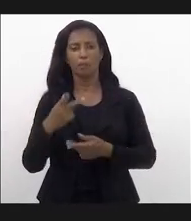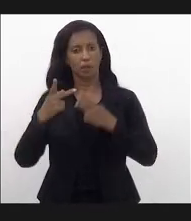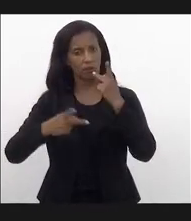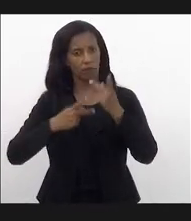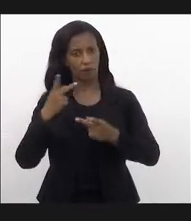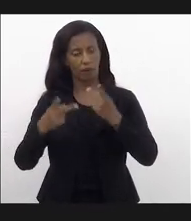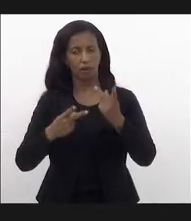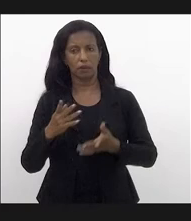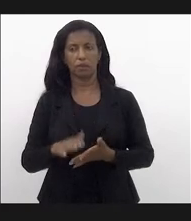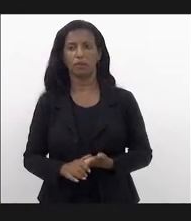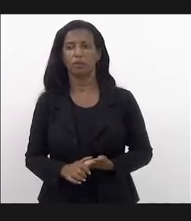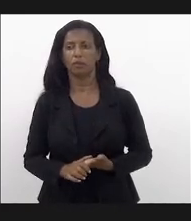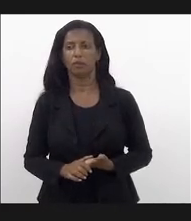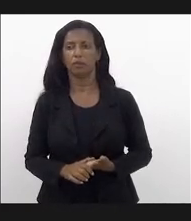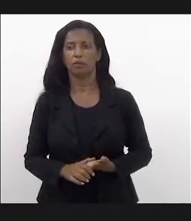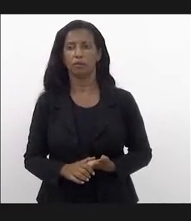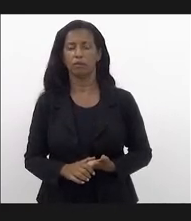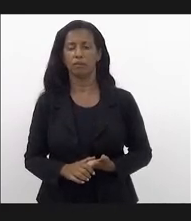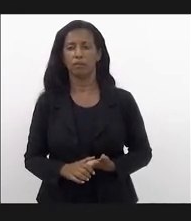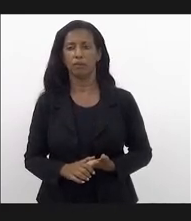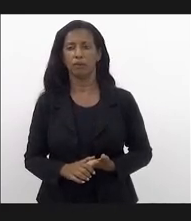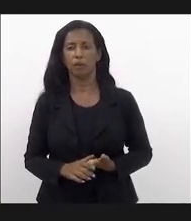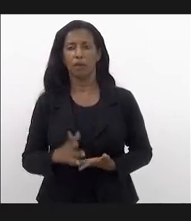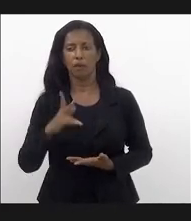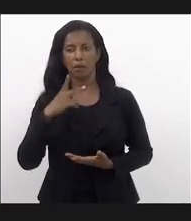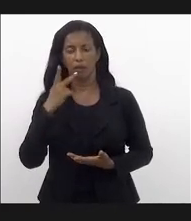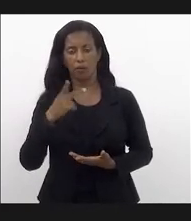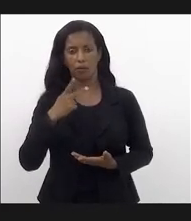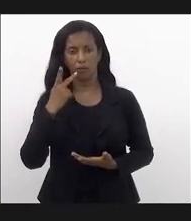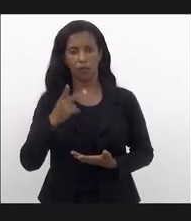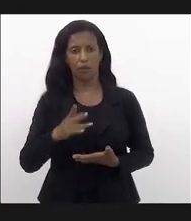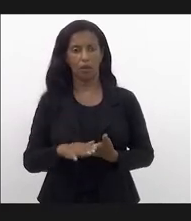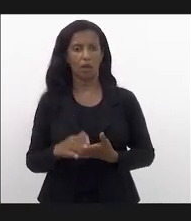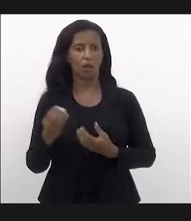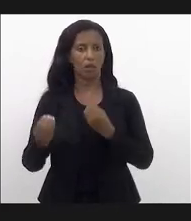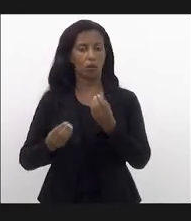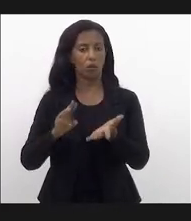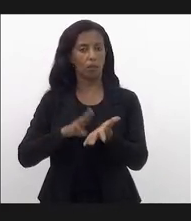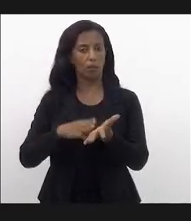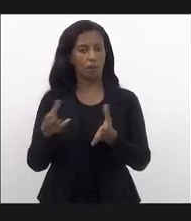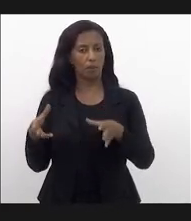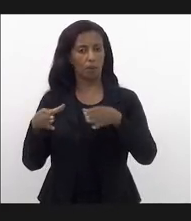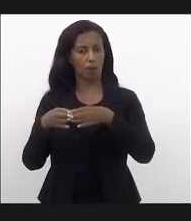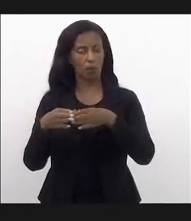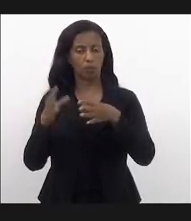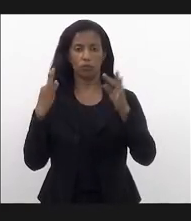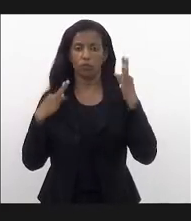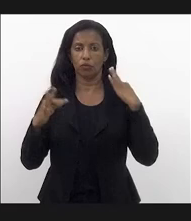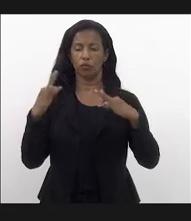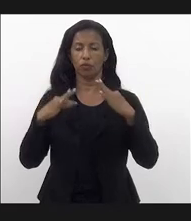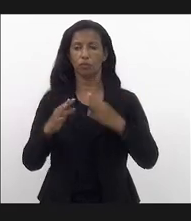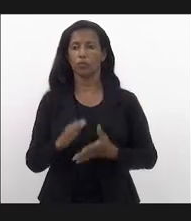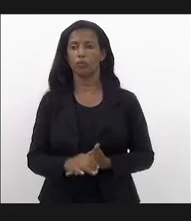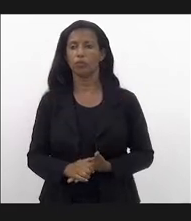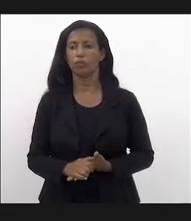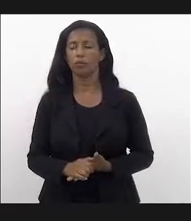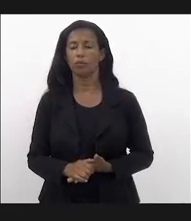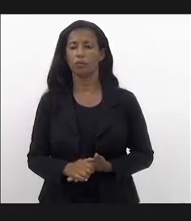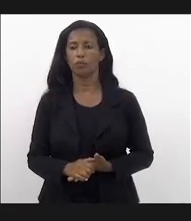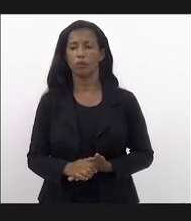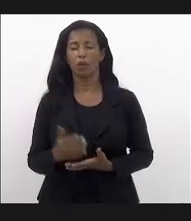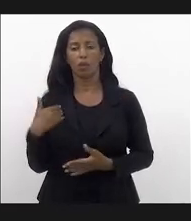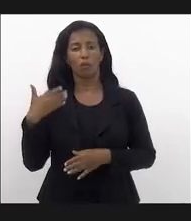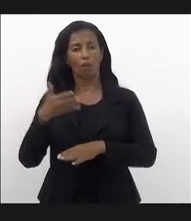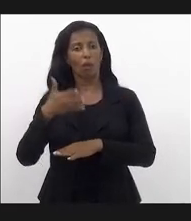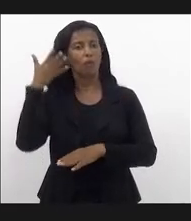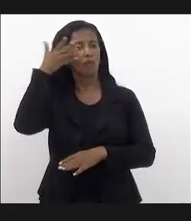minhas palavras deputada Tia Ju né dizer que como membro da comissão de turismo né compareci ao